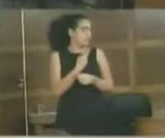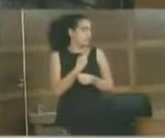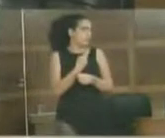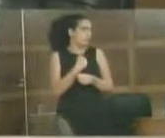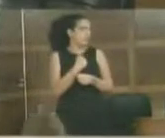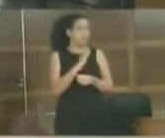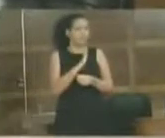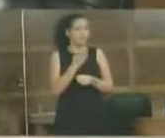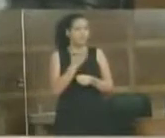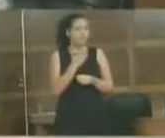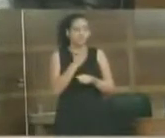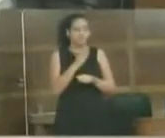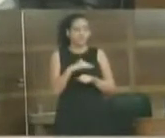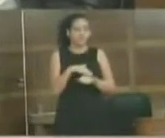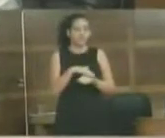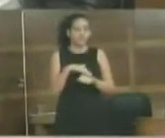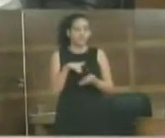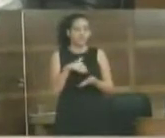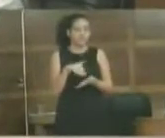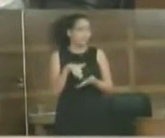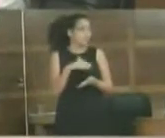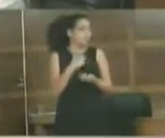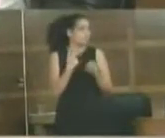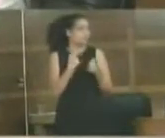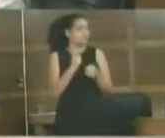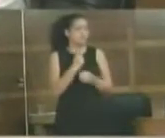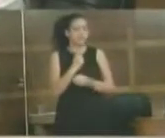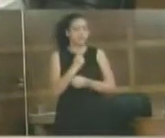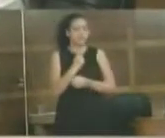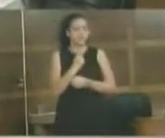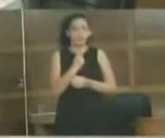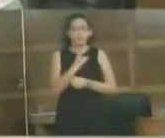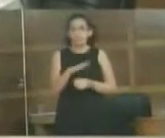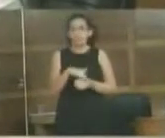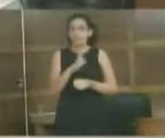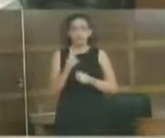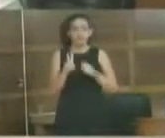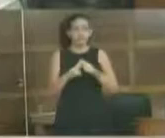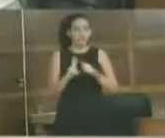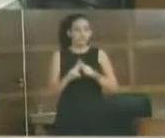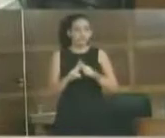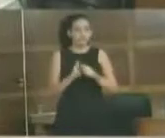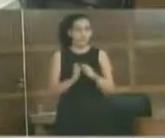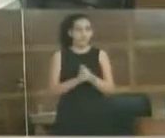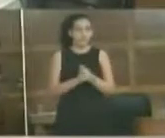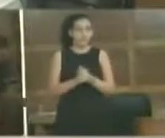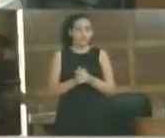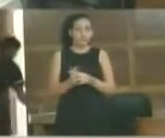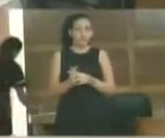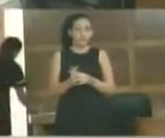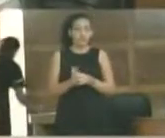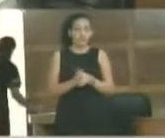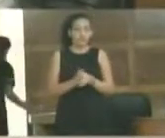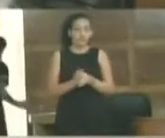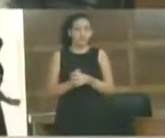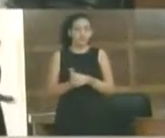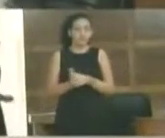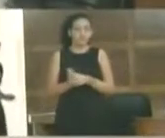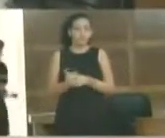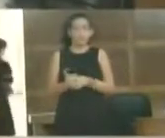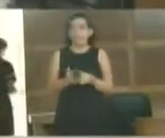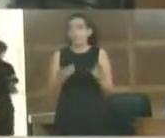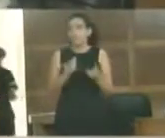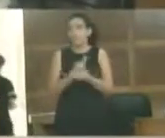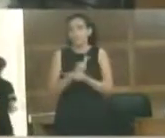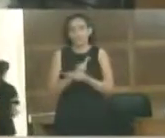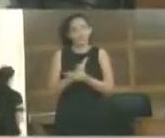tenho conversado isso com o meio ambiente, de pelo menos mais 2 veterinários. Então, assim, tem